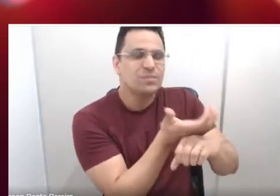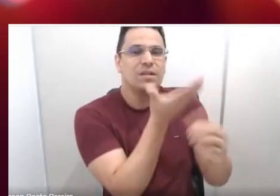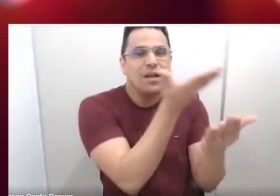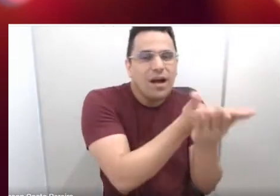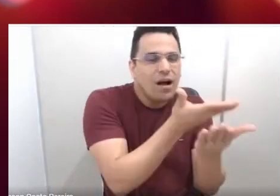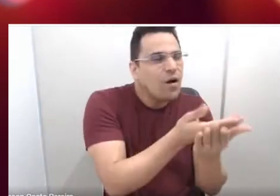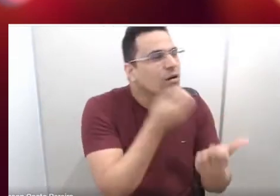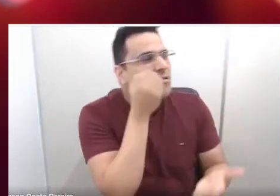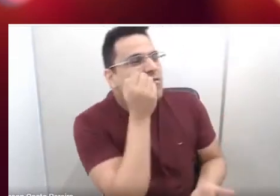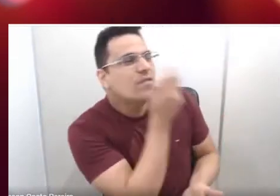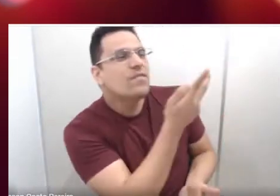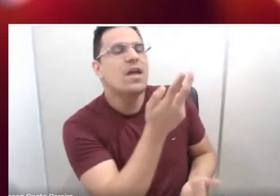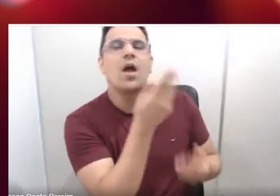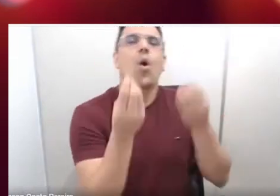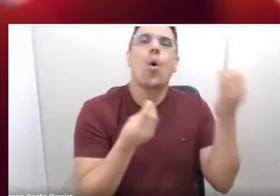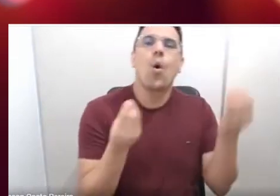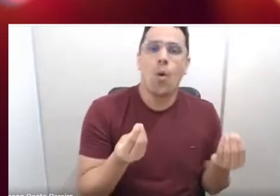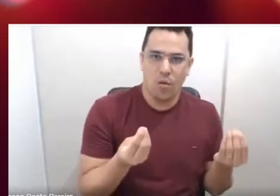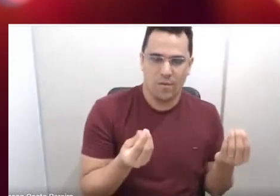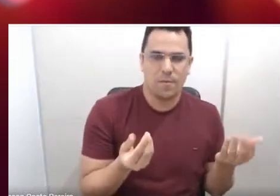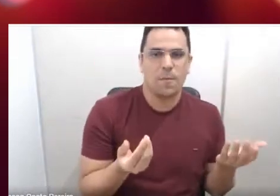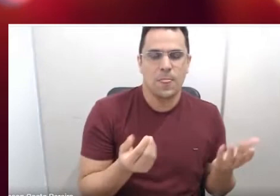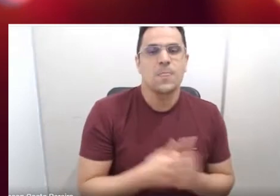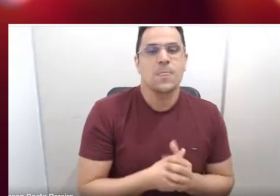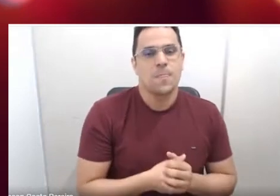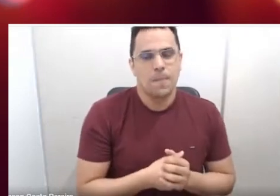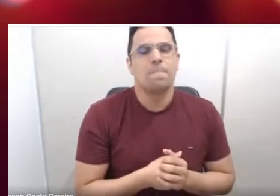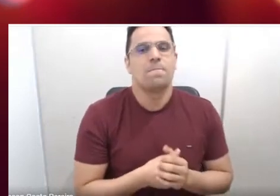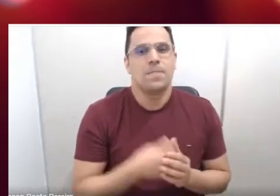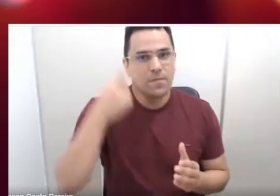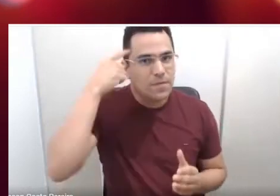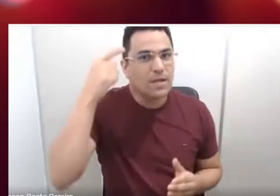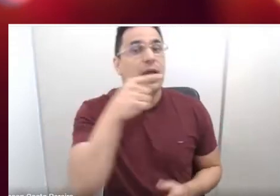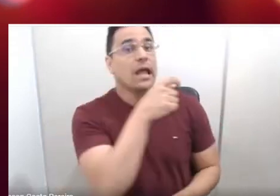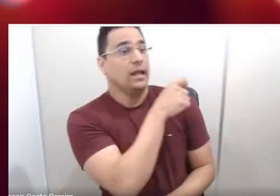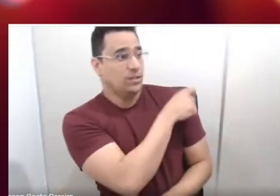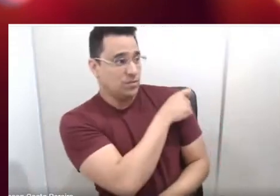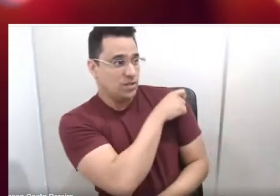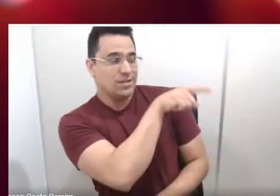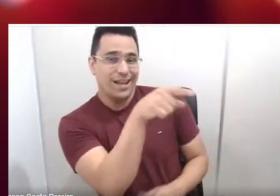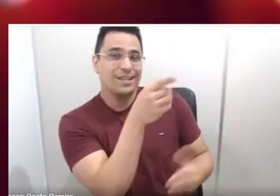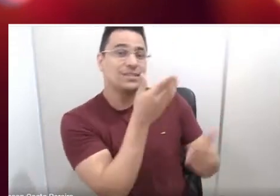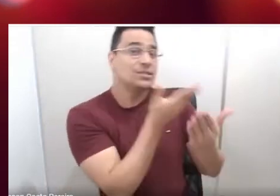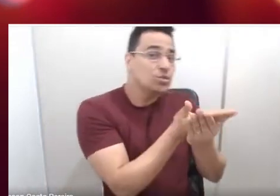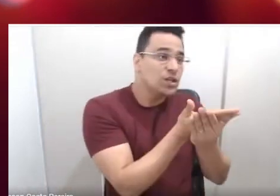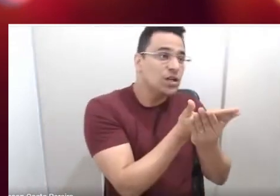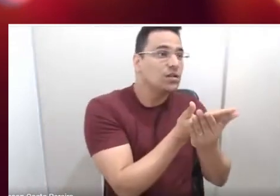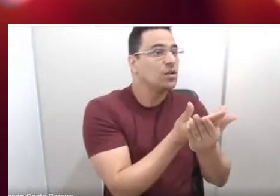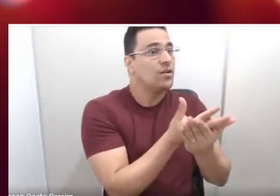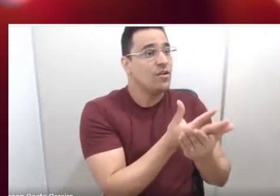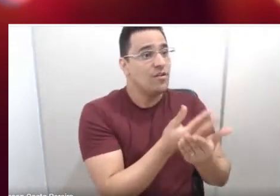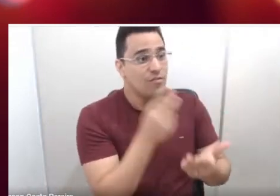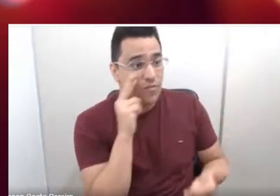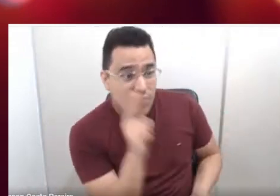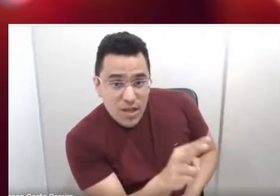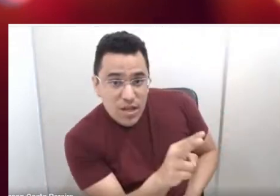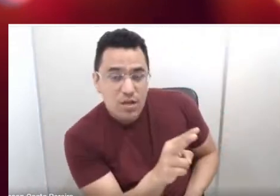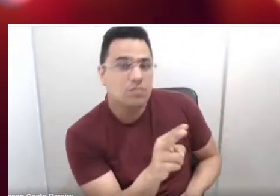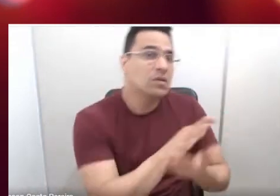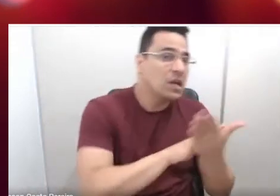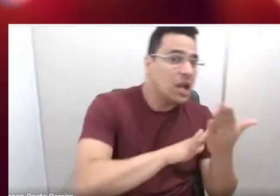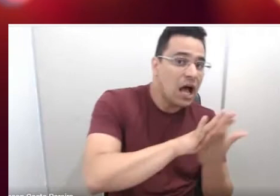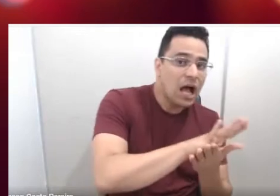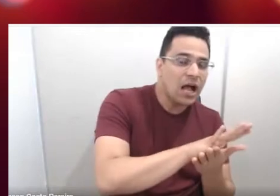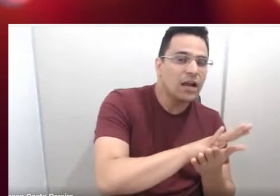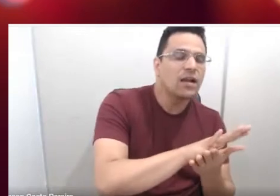né? Precisa se debruçar para conseguir entender como é que esses estudantes estavam, se assistiram, se não assistiram, porque isso pode dar